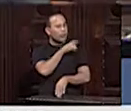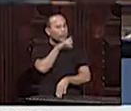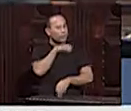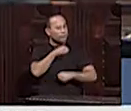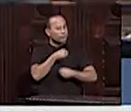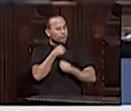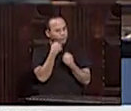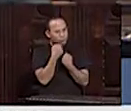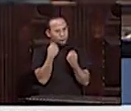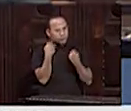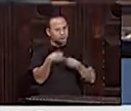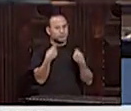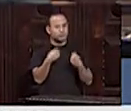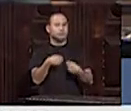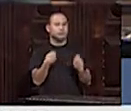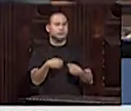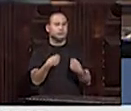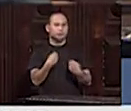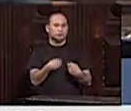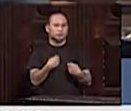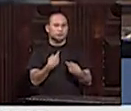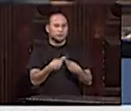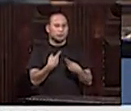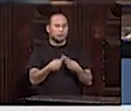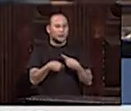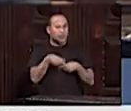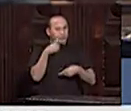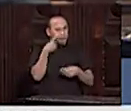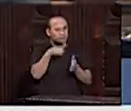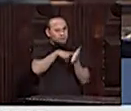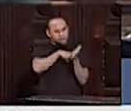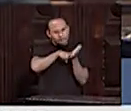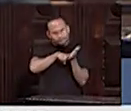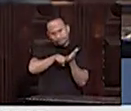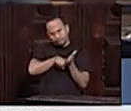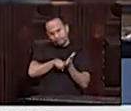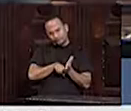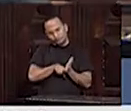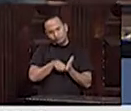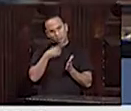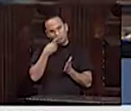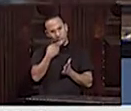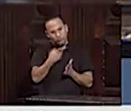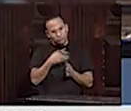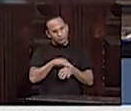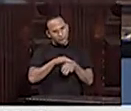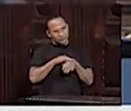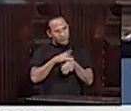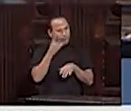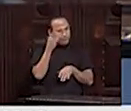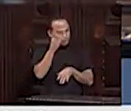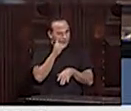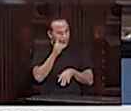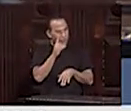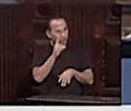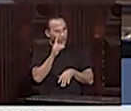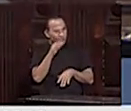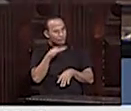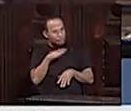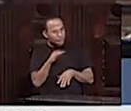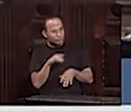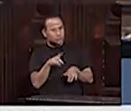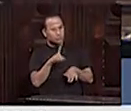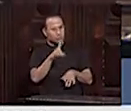necessário, porque é bom repisar. Eu, outro dia, estava conversando com o deputado Conte, com o deputado Luiz Paulo, isso.